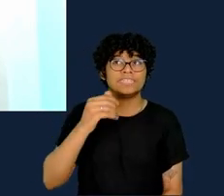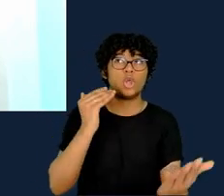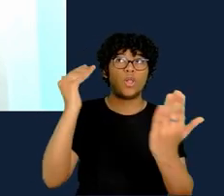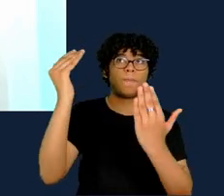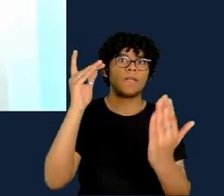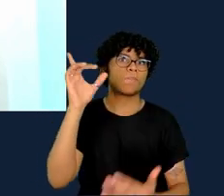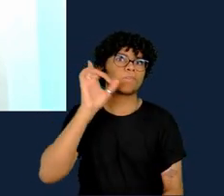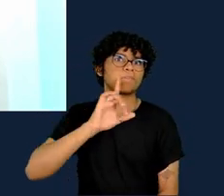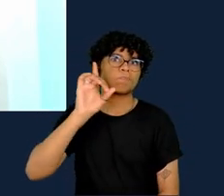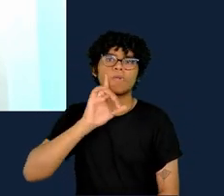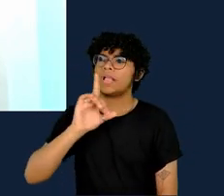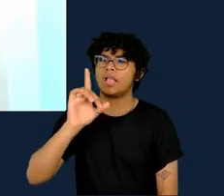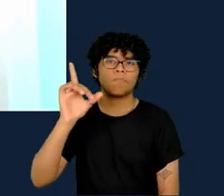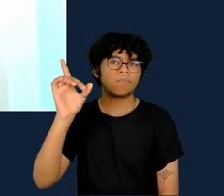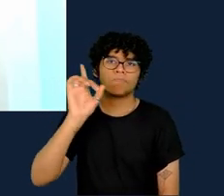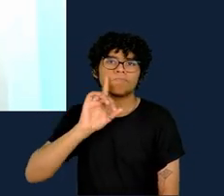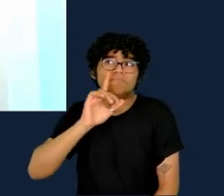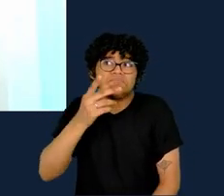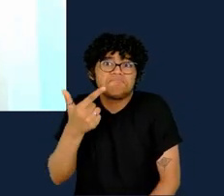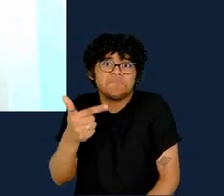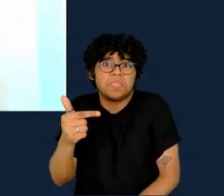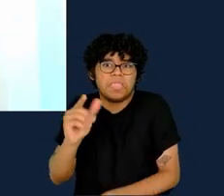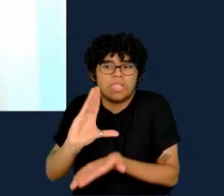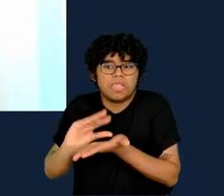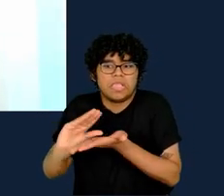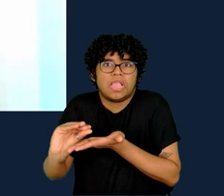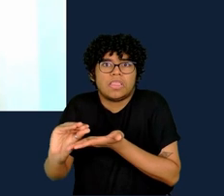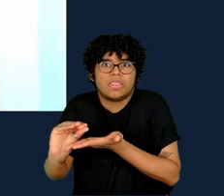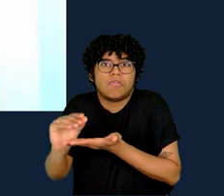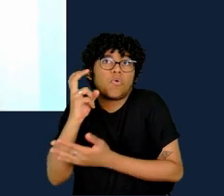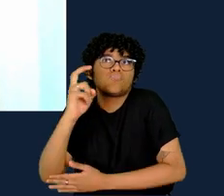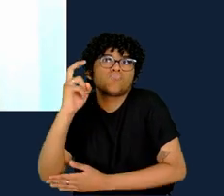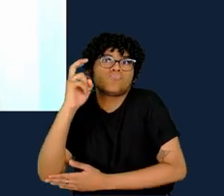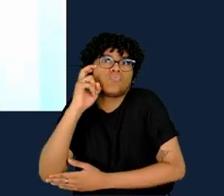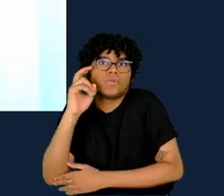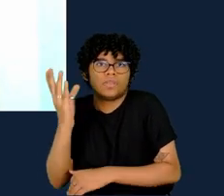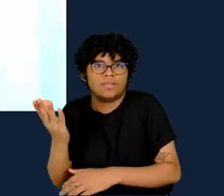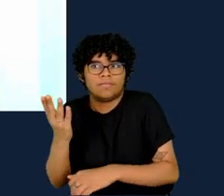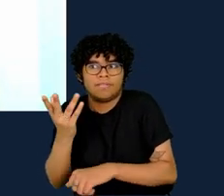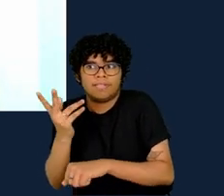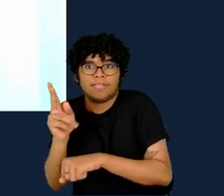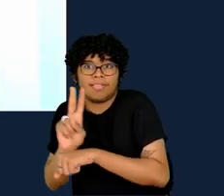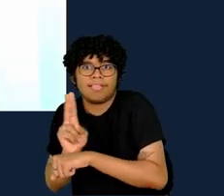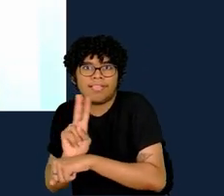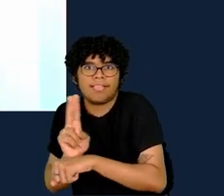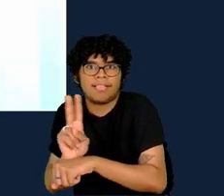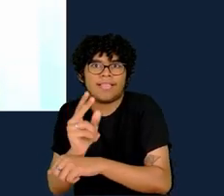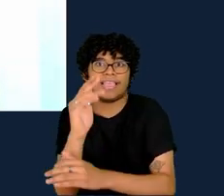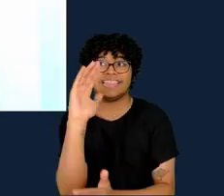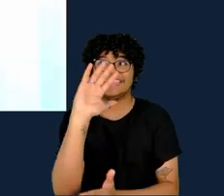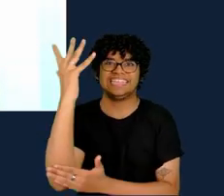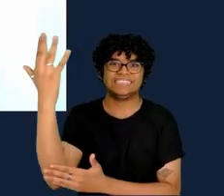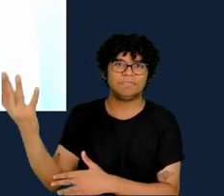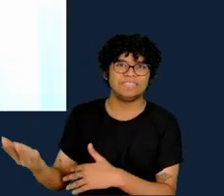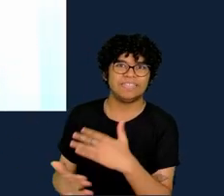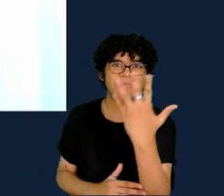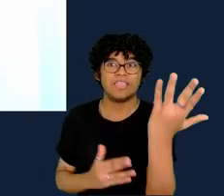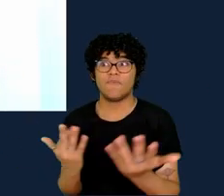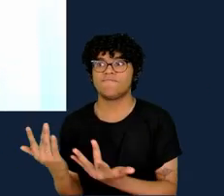Estados Unidos não tem uma cultura de monitoramento de desmatamento e fogo, né, em nossas áreas naturais,